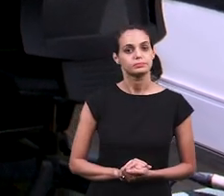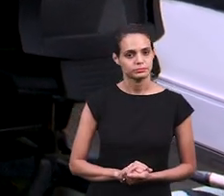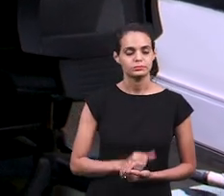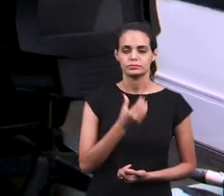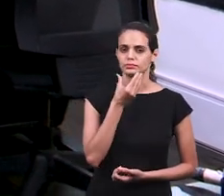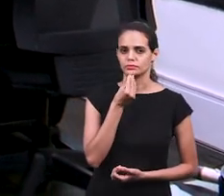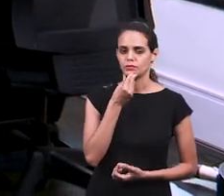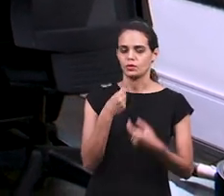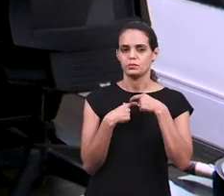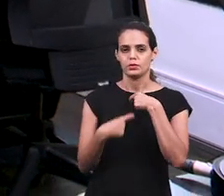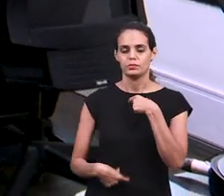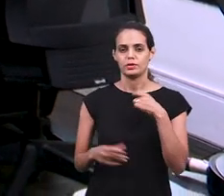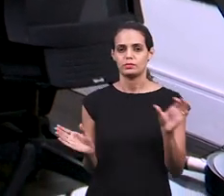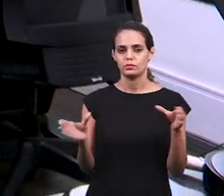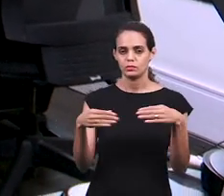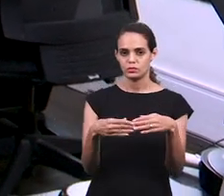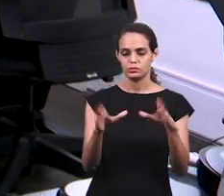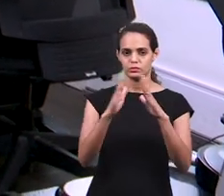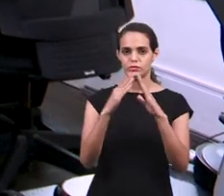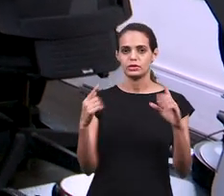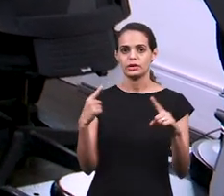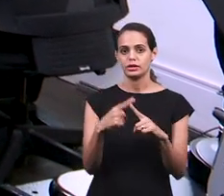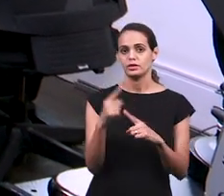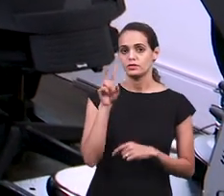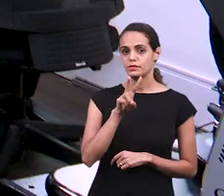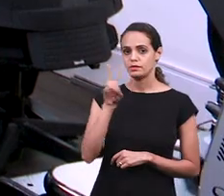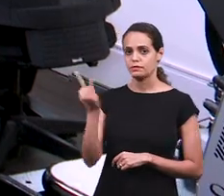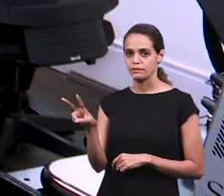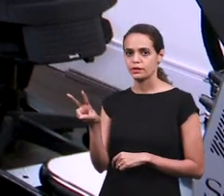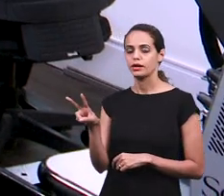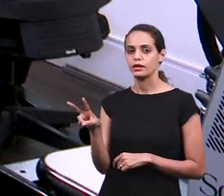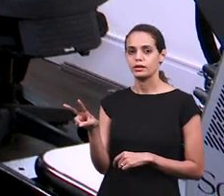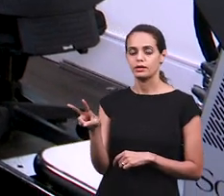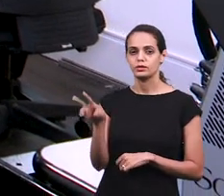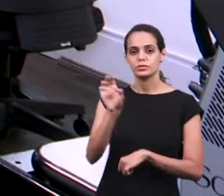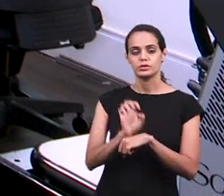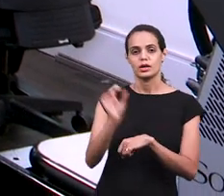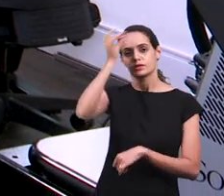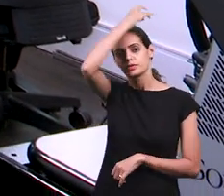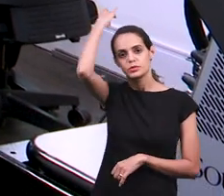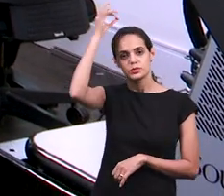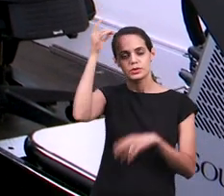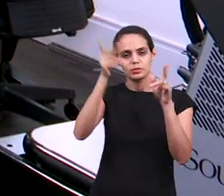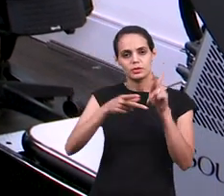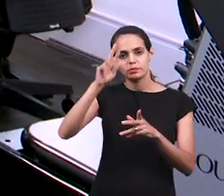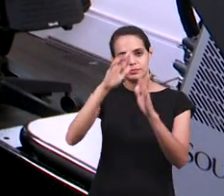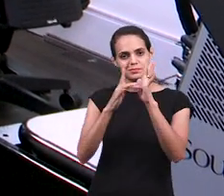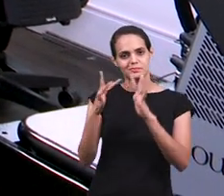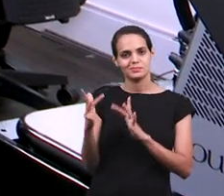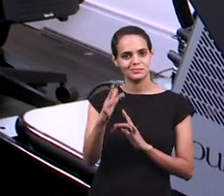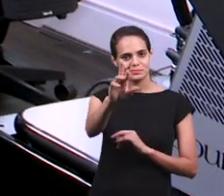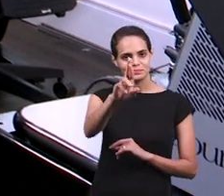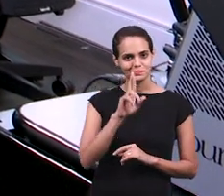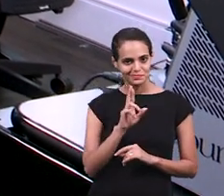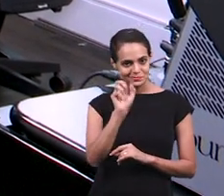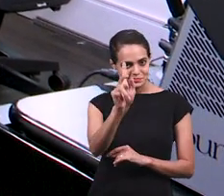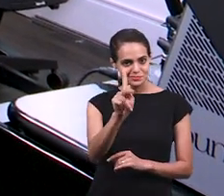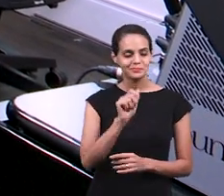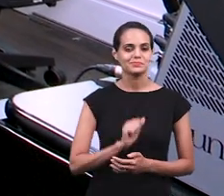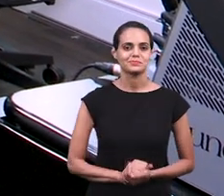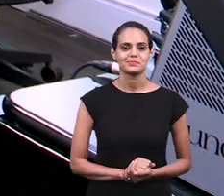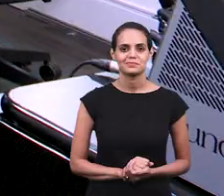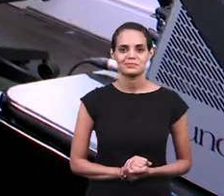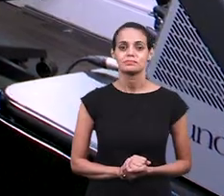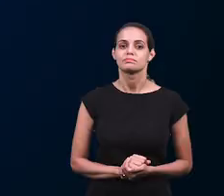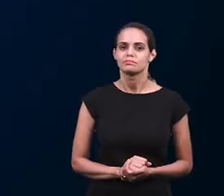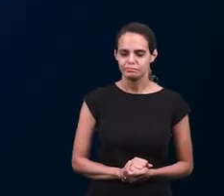O Valdeilson, ele pertence a uma das nossas igrejas em Vila Velha, no estado do Espírito Santo. A paz do Senhor, Valdeilson, dê-nos a resposta,